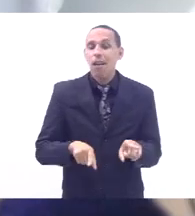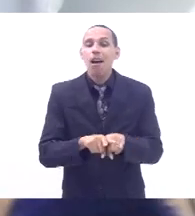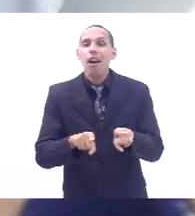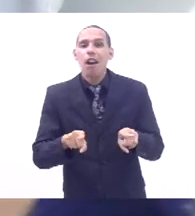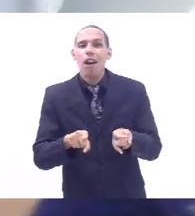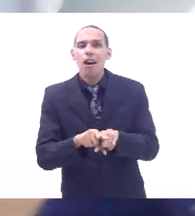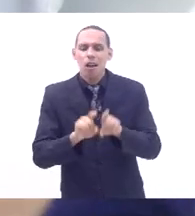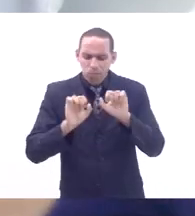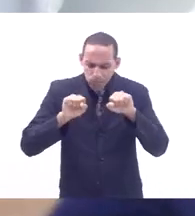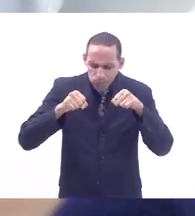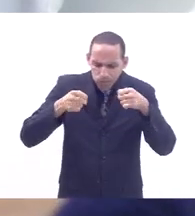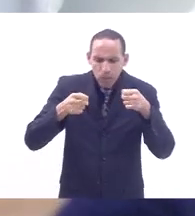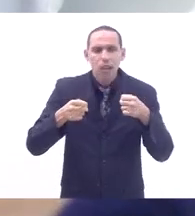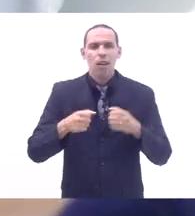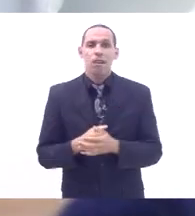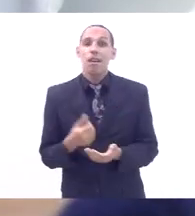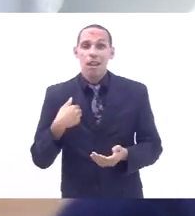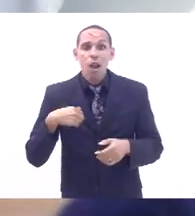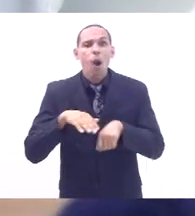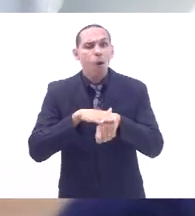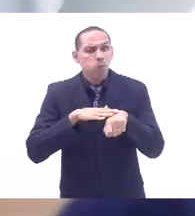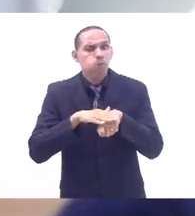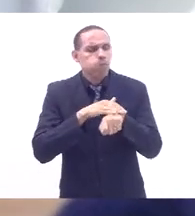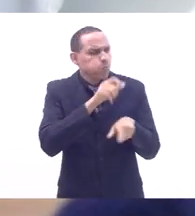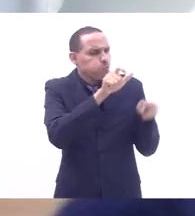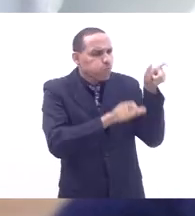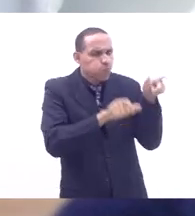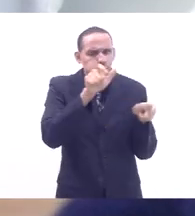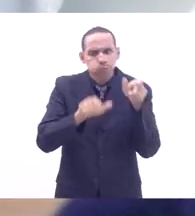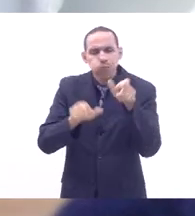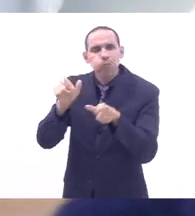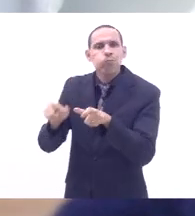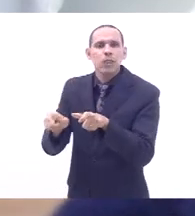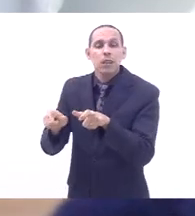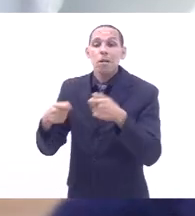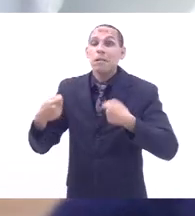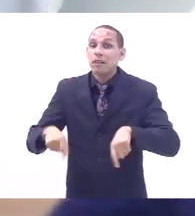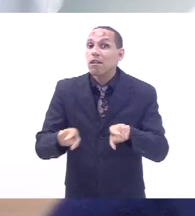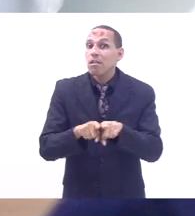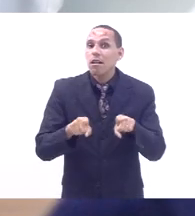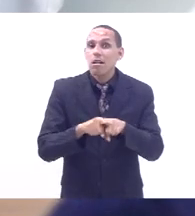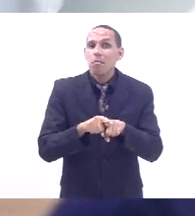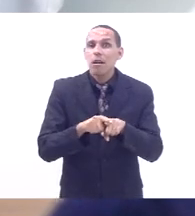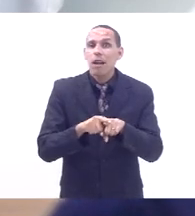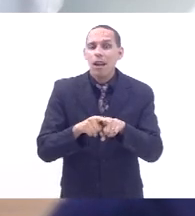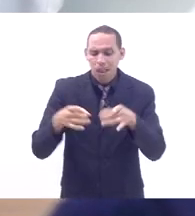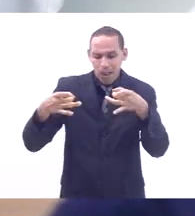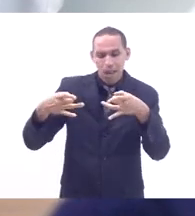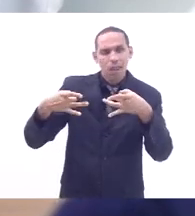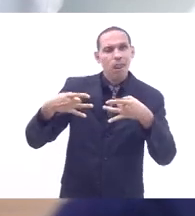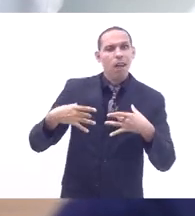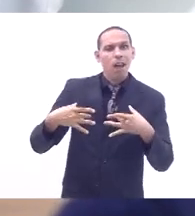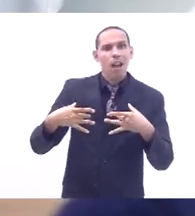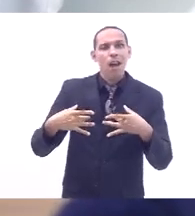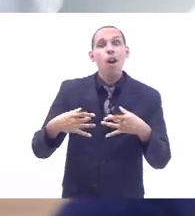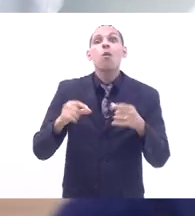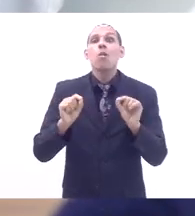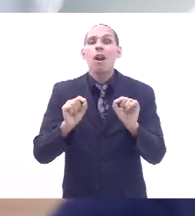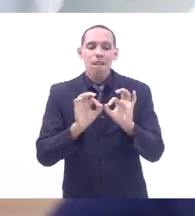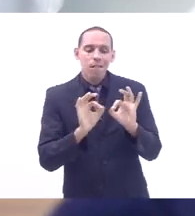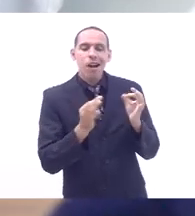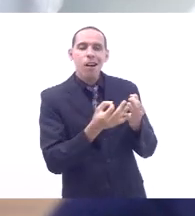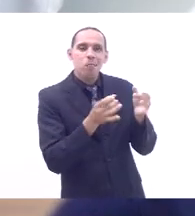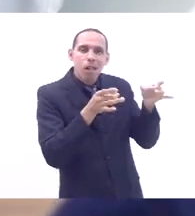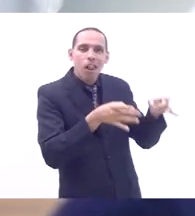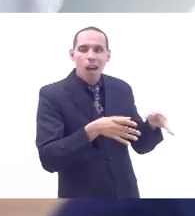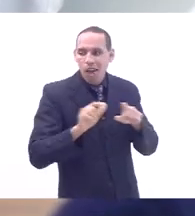Muitas das pessoas, né? Eu converso muito sobre isso, ela tem até que abdicar um pouco da sua família, do seu